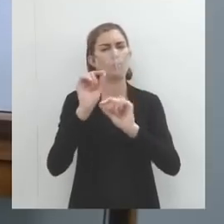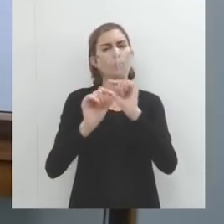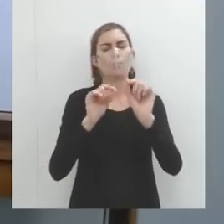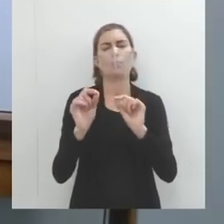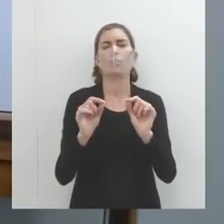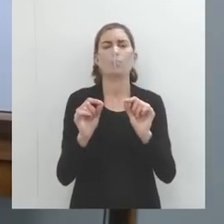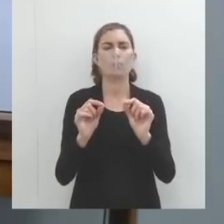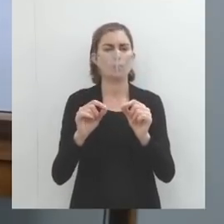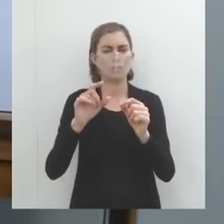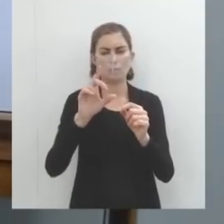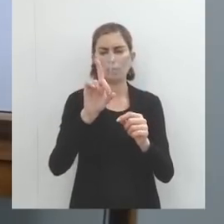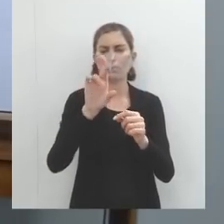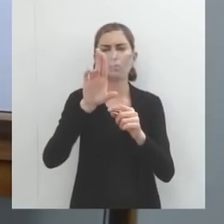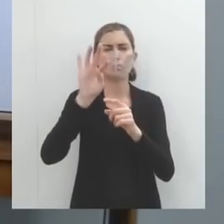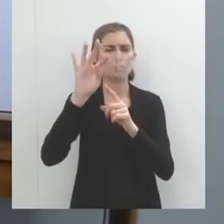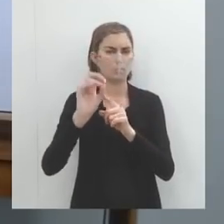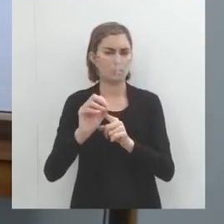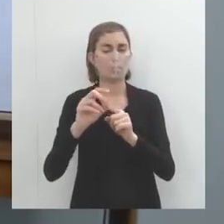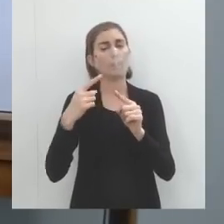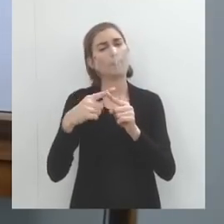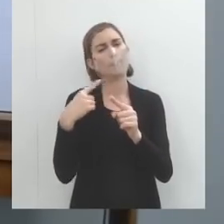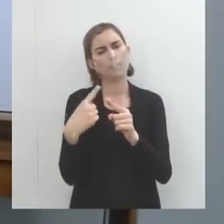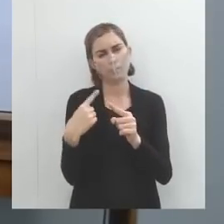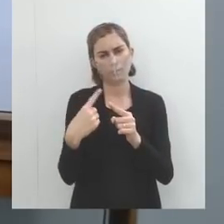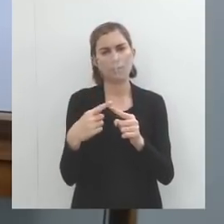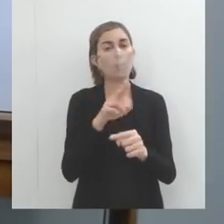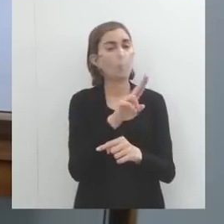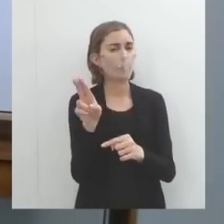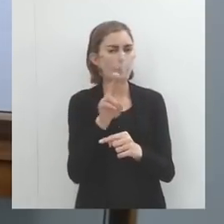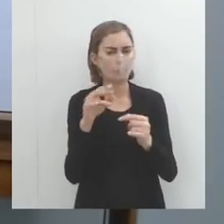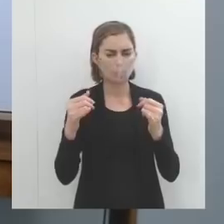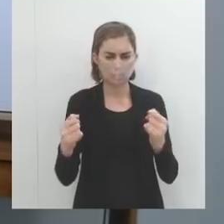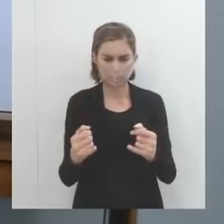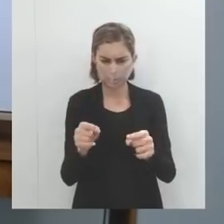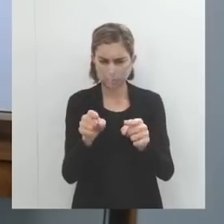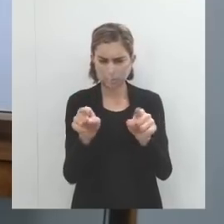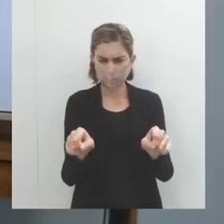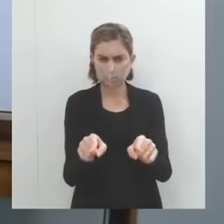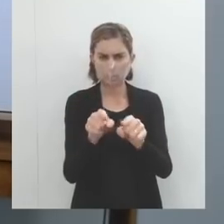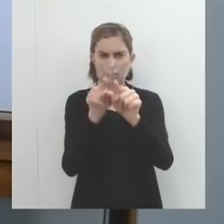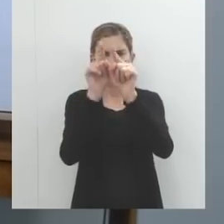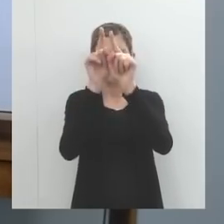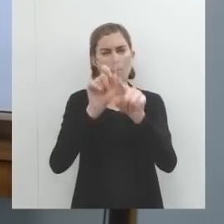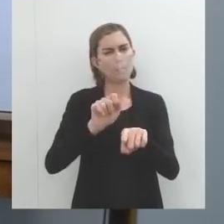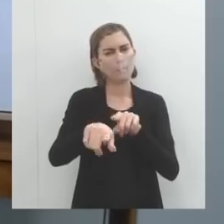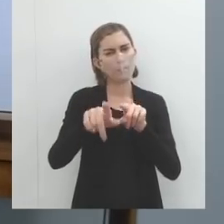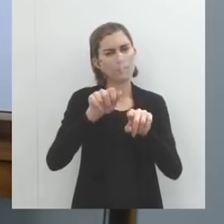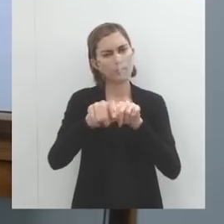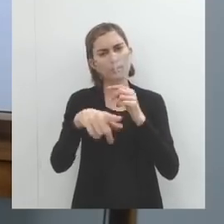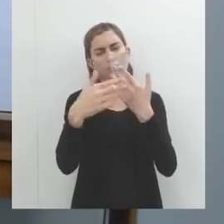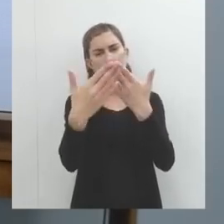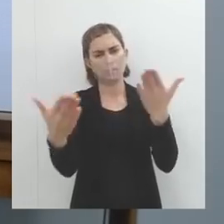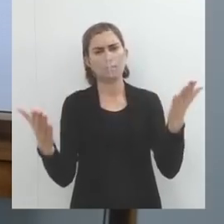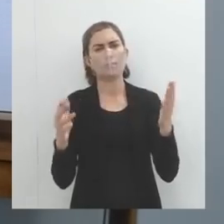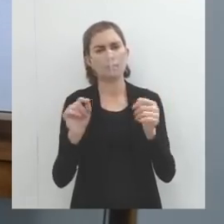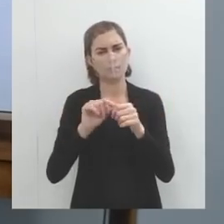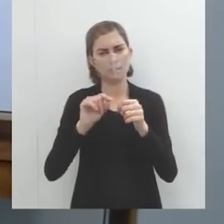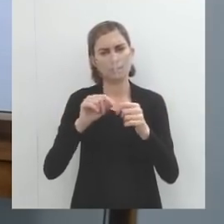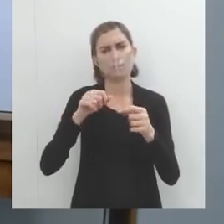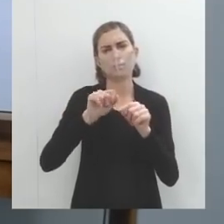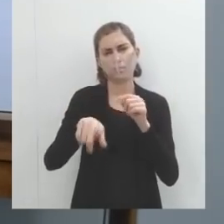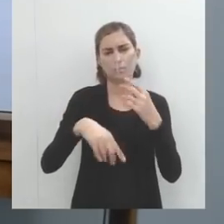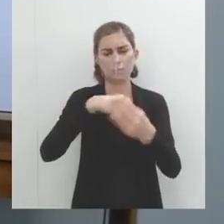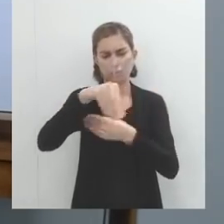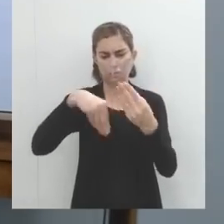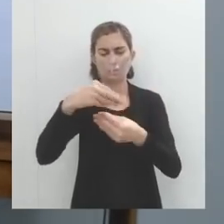o ducto ejaculatório? Porque é o nome do canalzinho onde você vai liberar o sêmen que você vai formar depois que você mistura todos